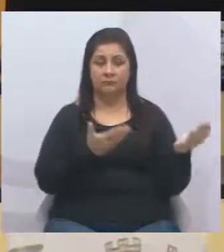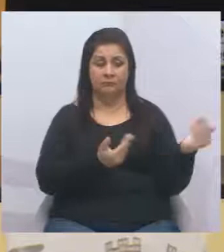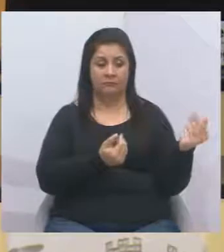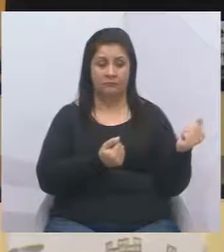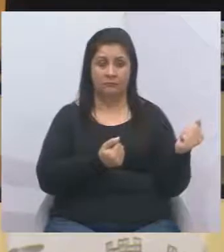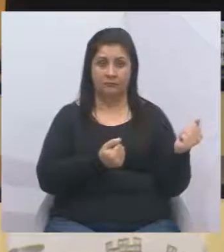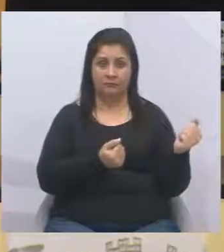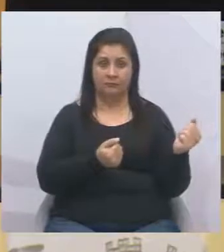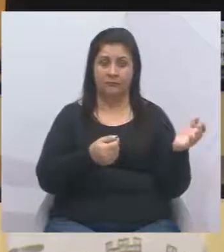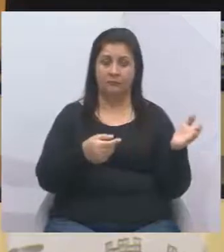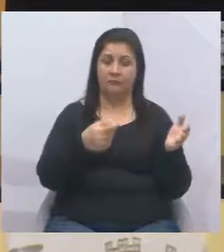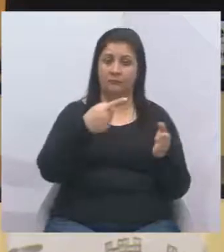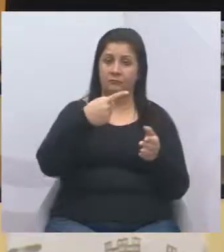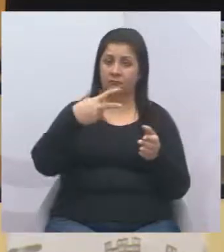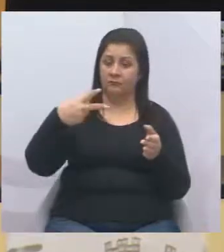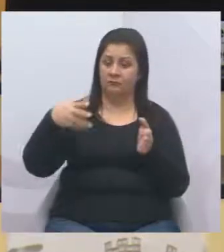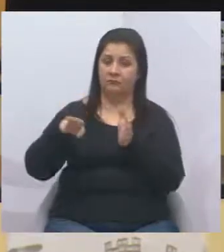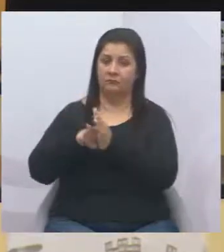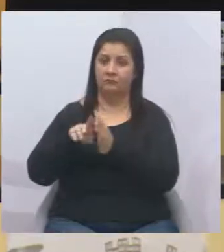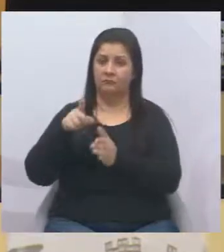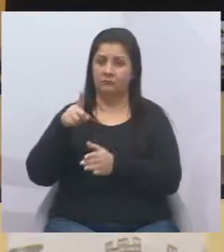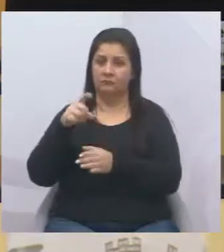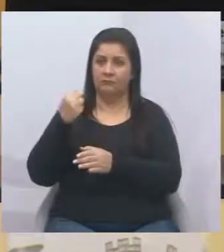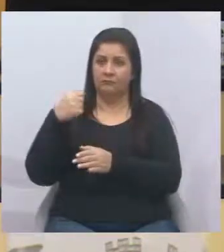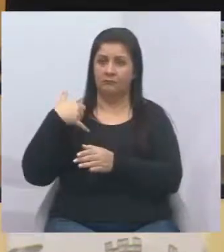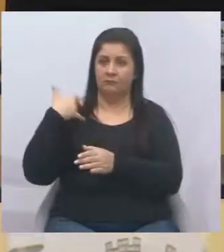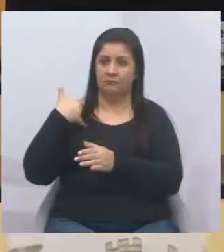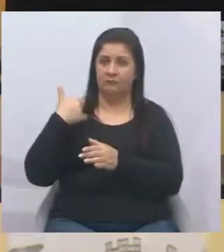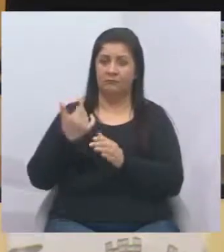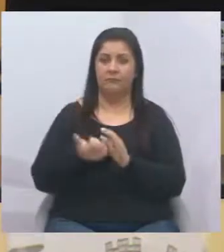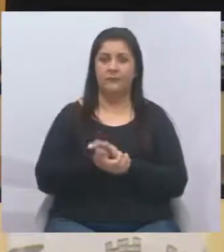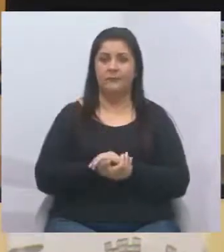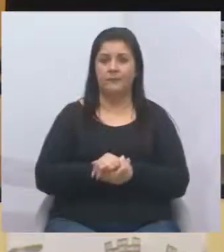12 e 18 anos de idade.